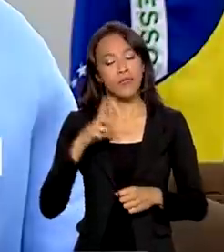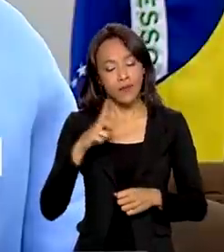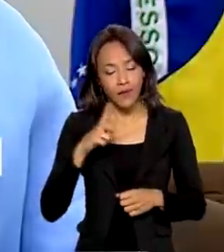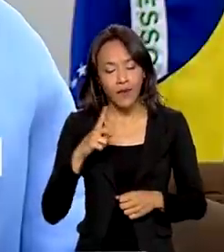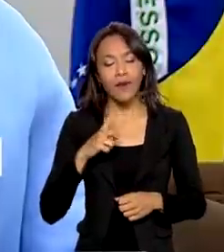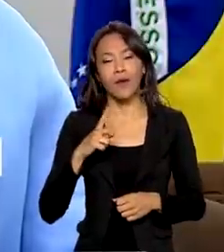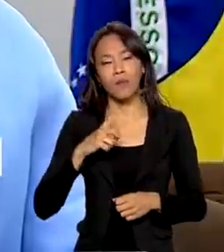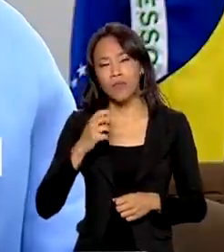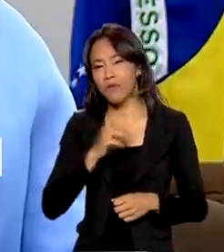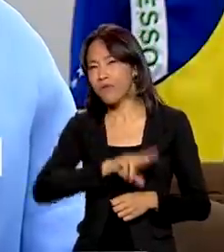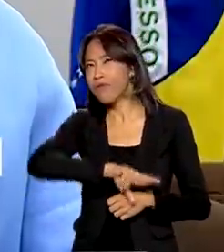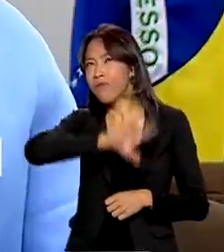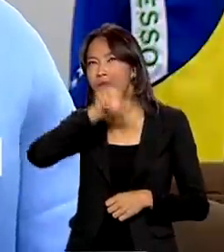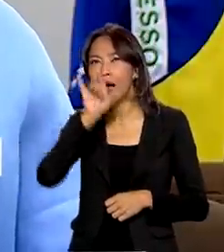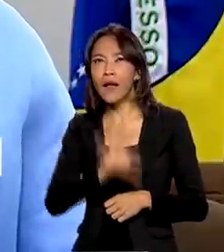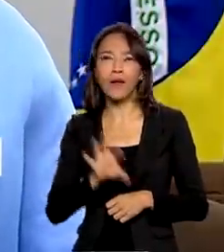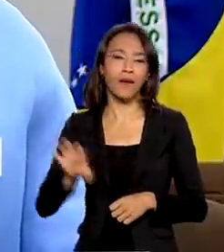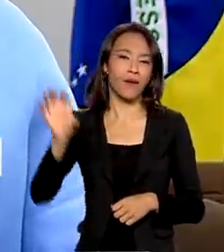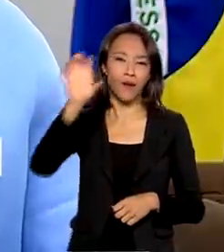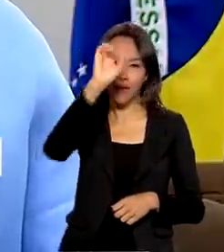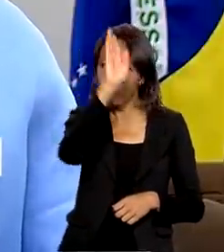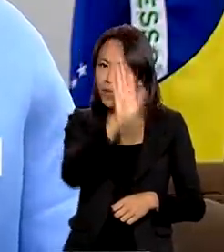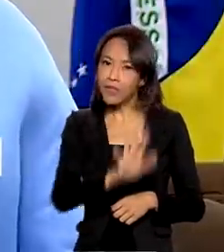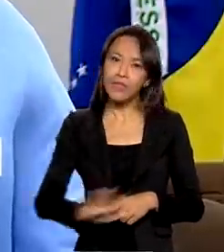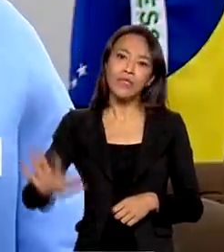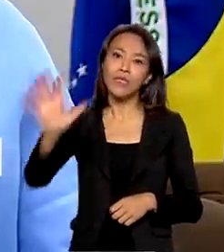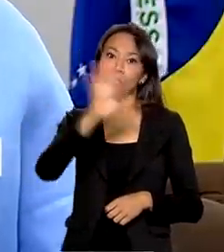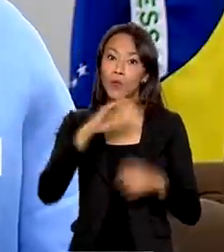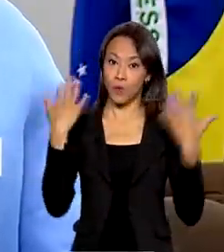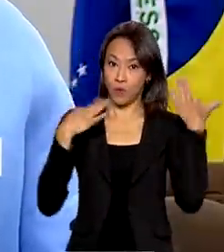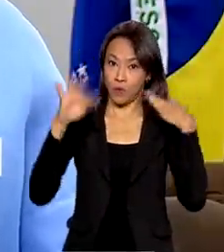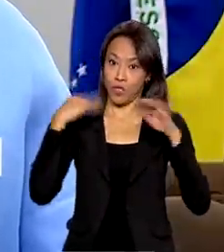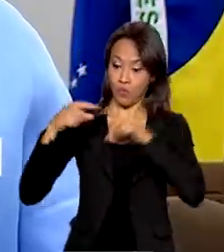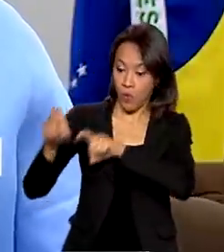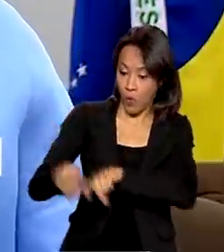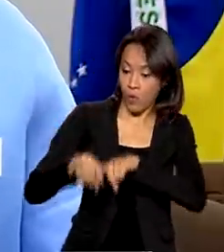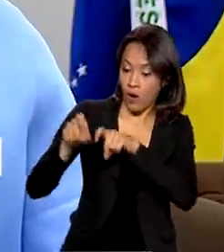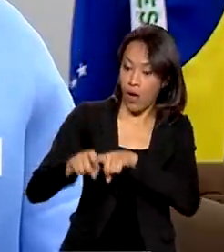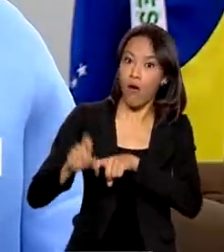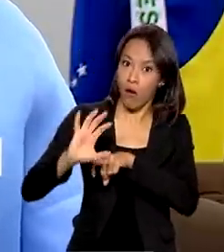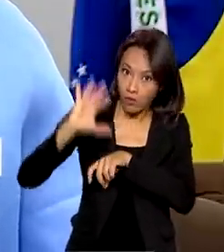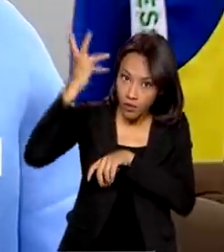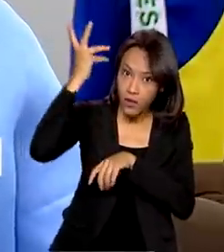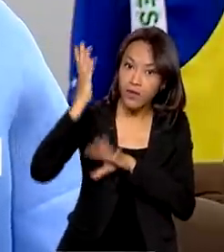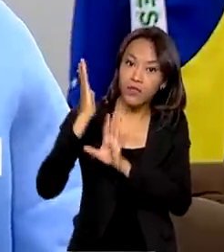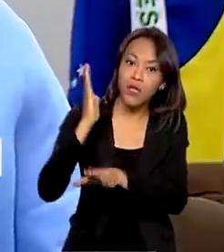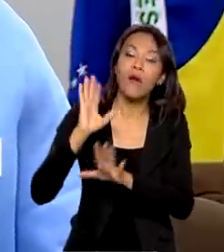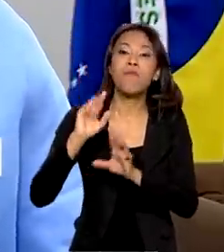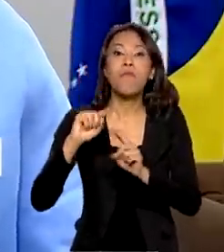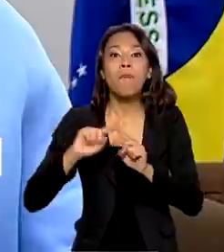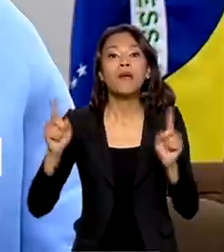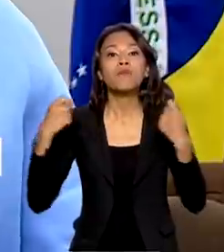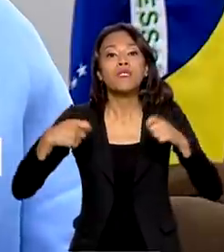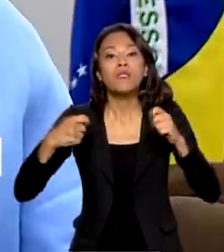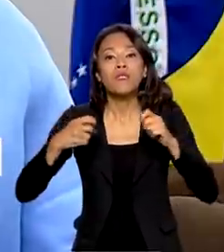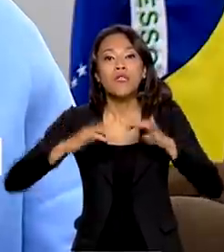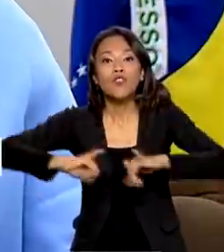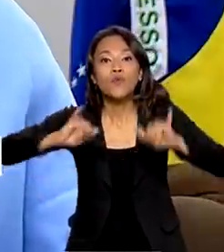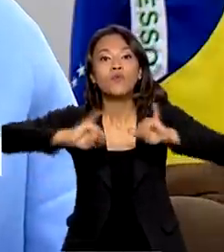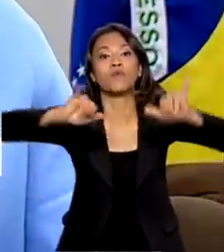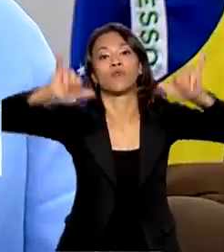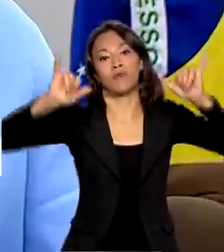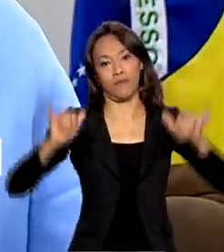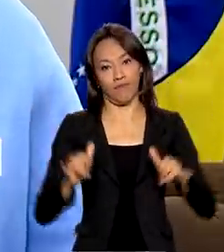temos muitas regiões aí que o turismo Rural já acontece mas que ele precisa até ser mais incentivado